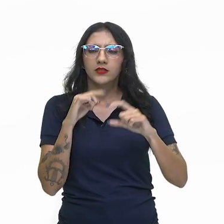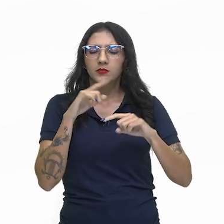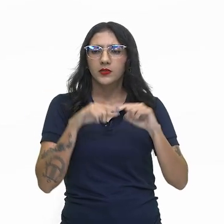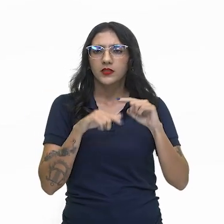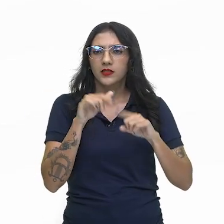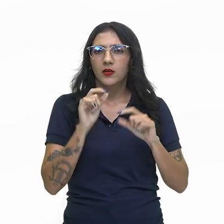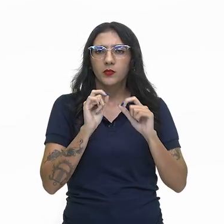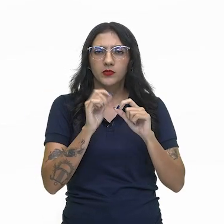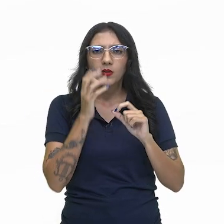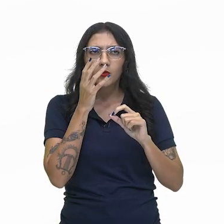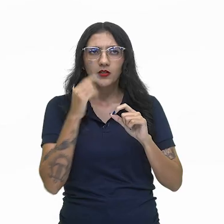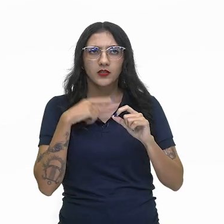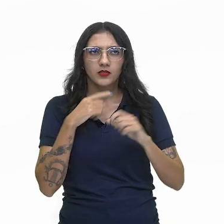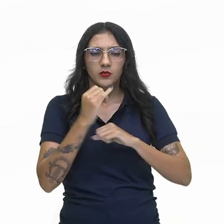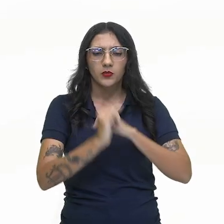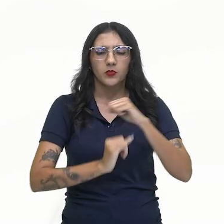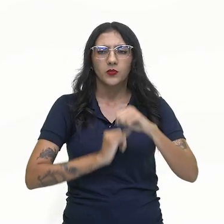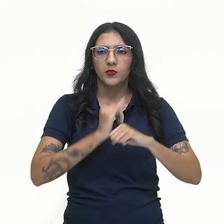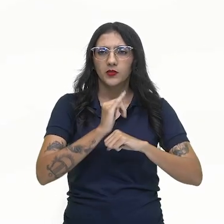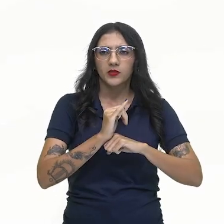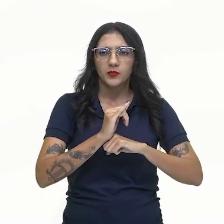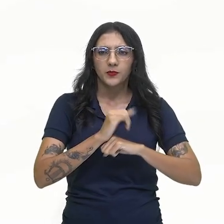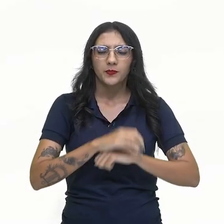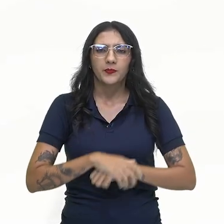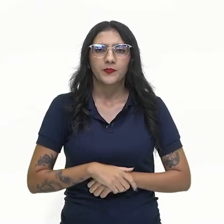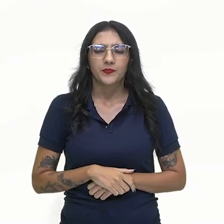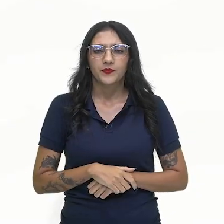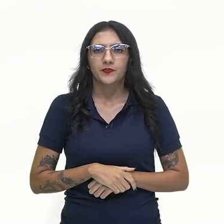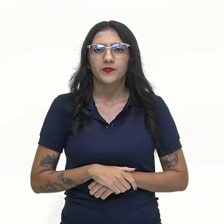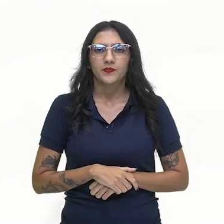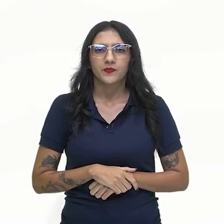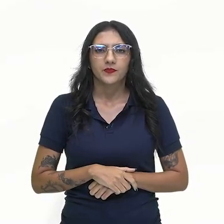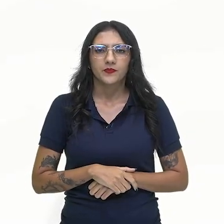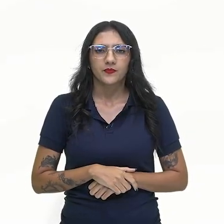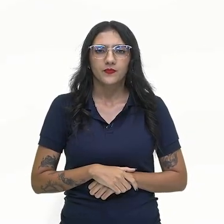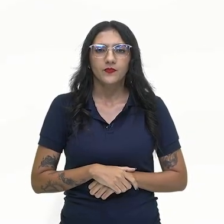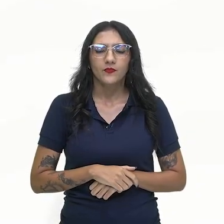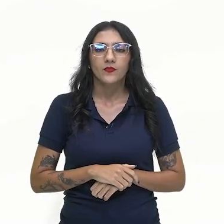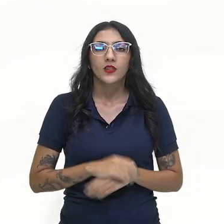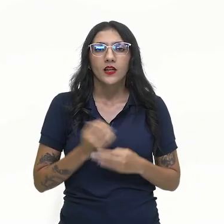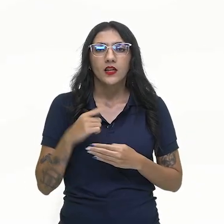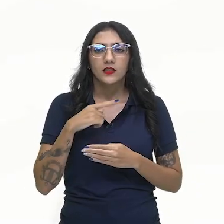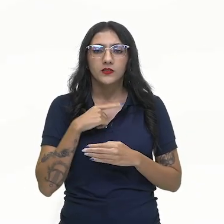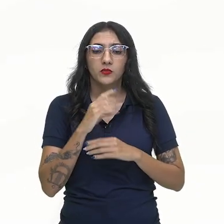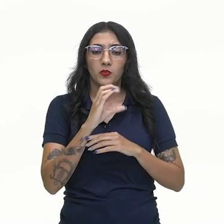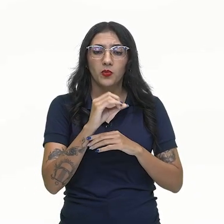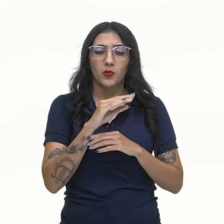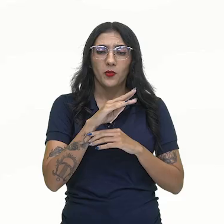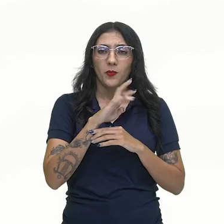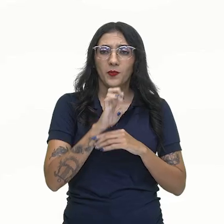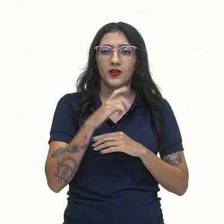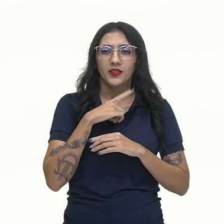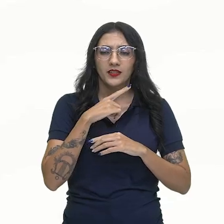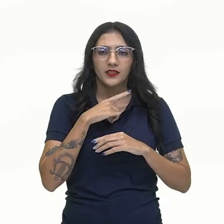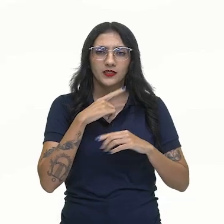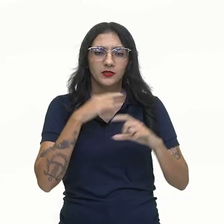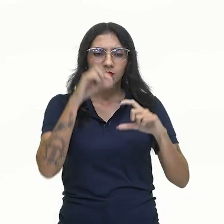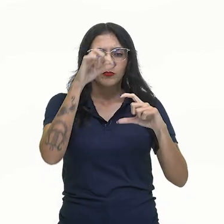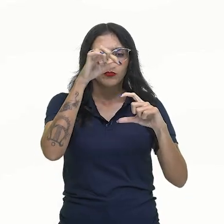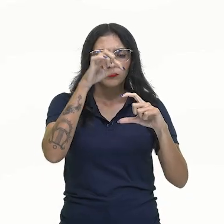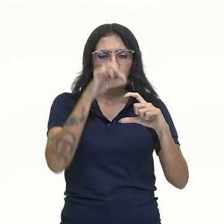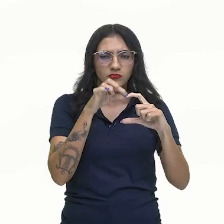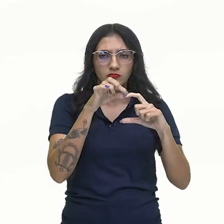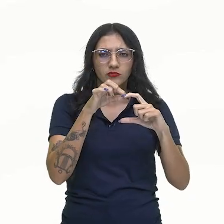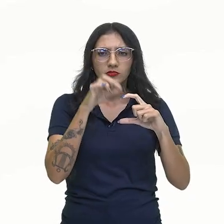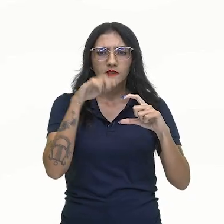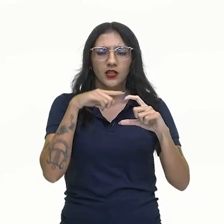vai formar os íons. E aí, gente, o cobre, por ser mais reativo que a prata, consegue,